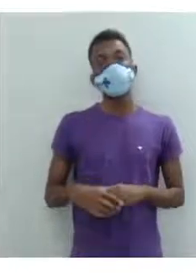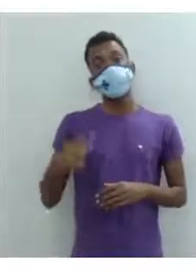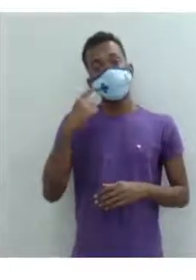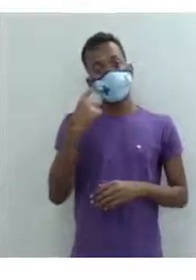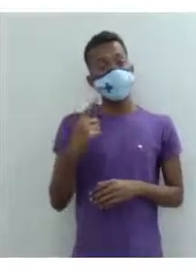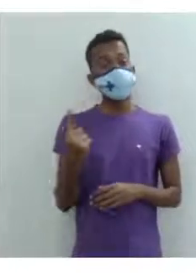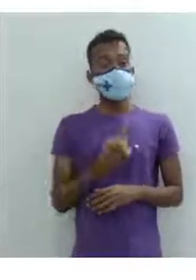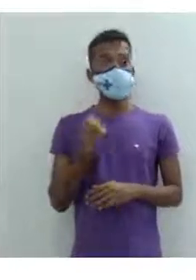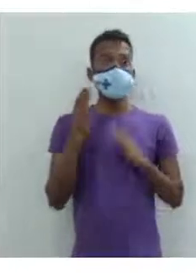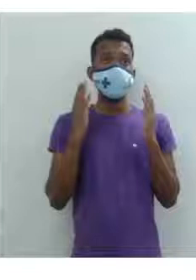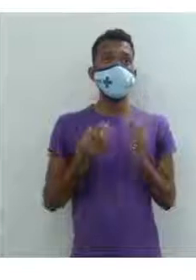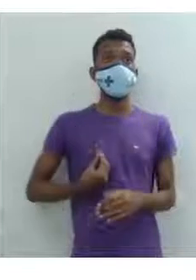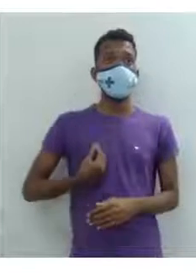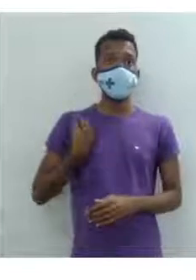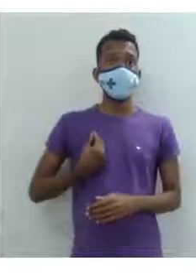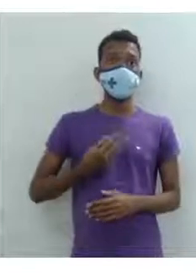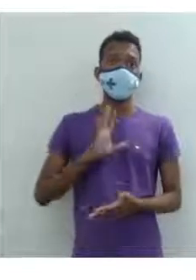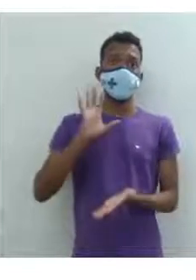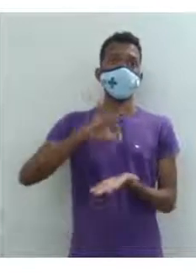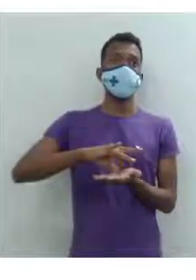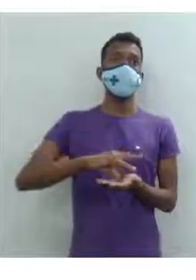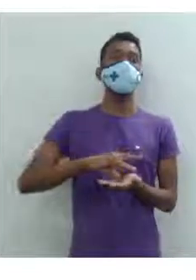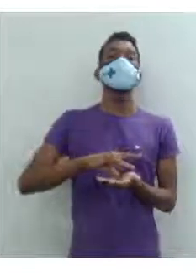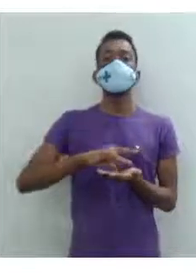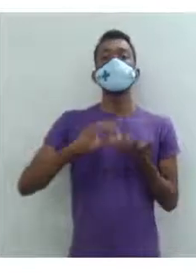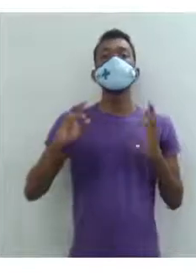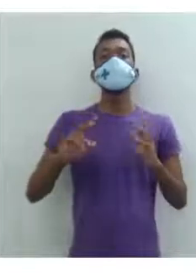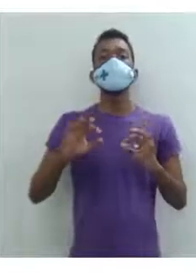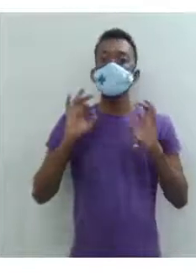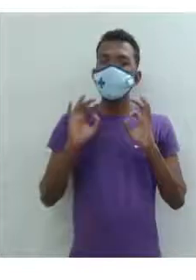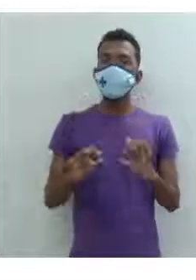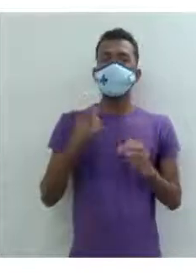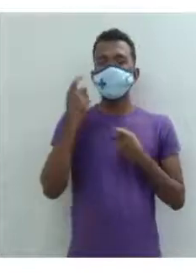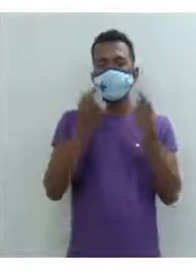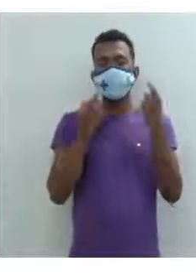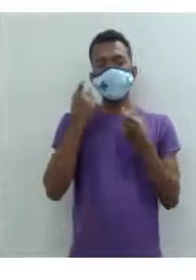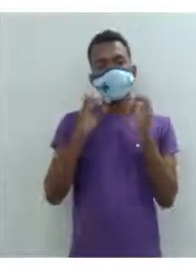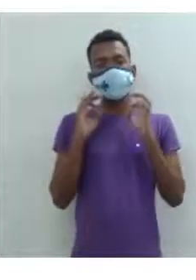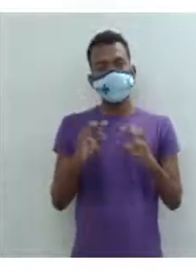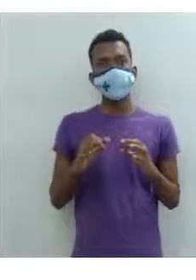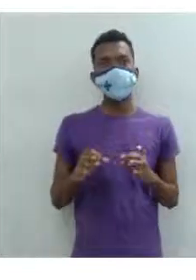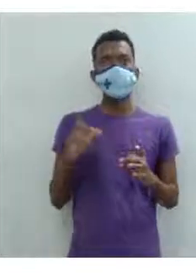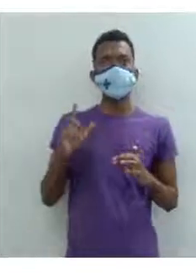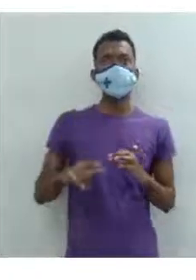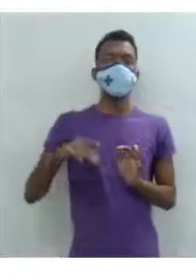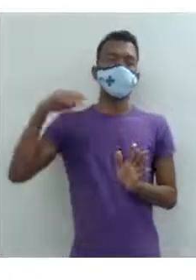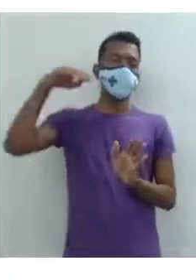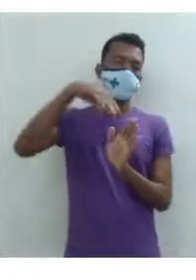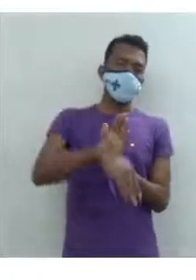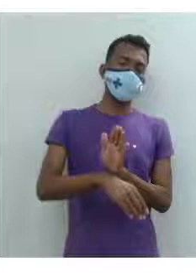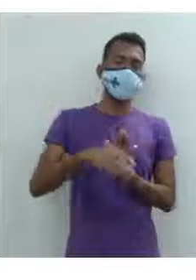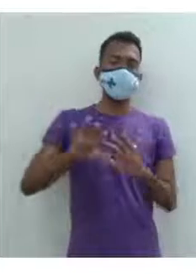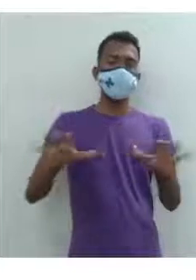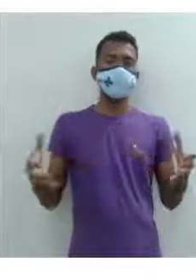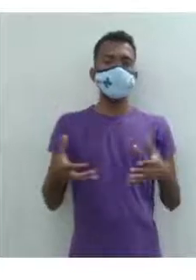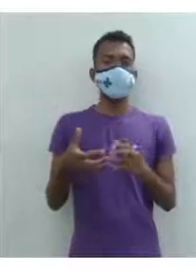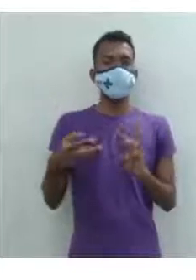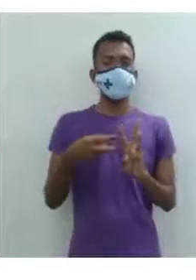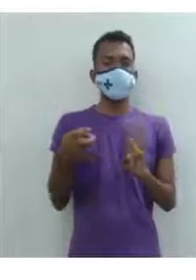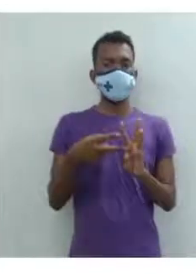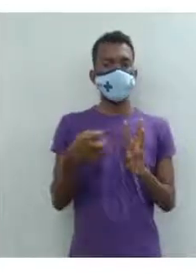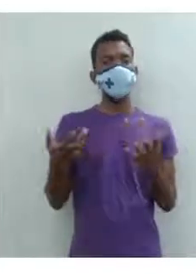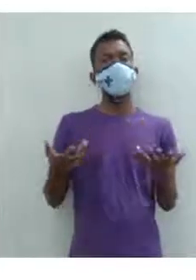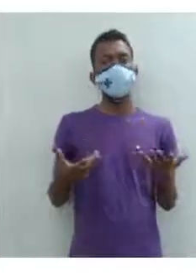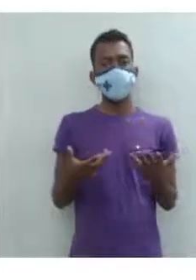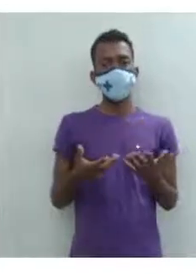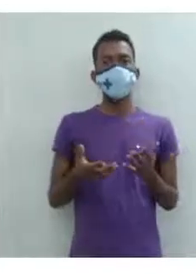estamos vivendo, na realidade, um fato bastante preocupante, que é o número decrescente da população indígena, a